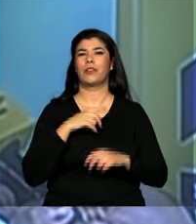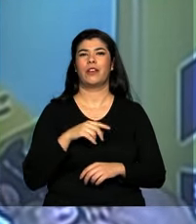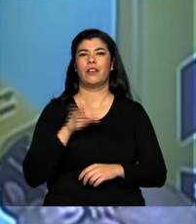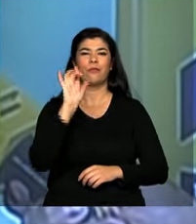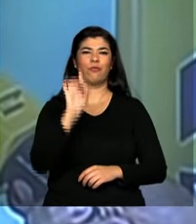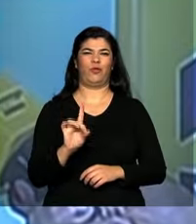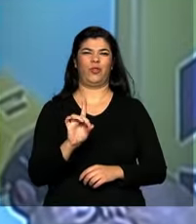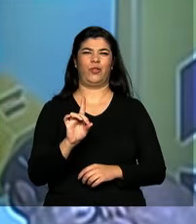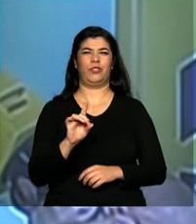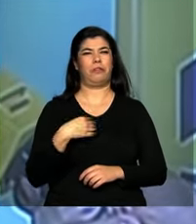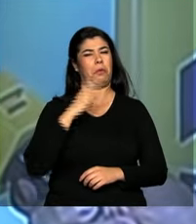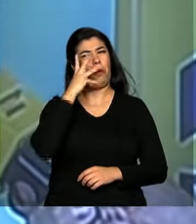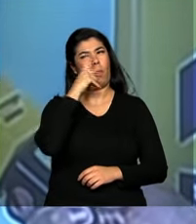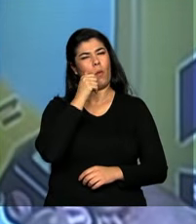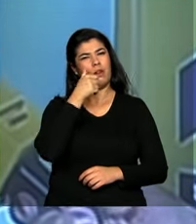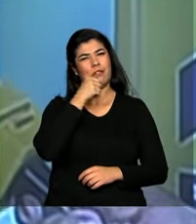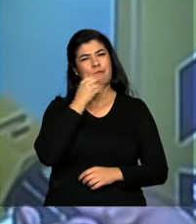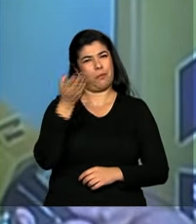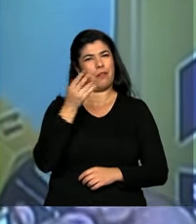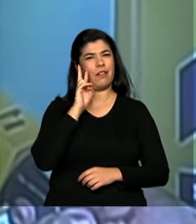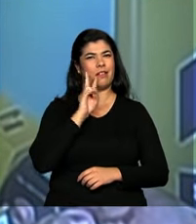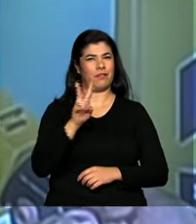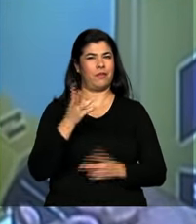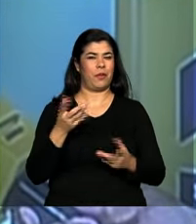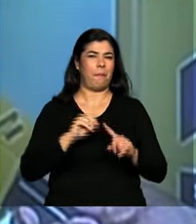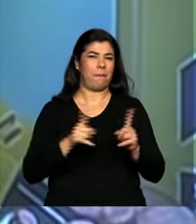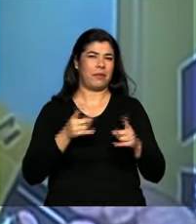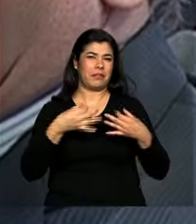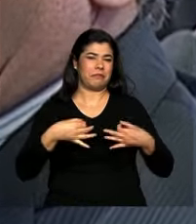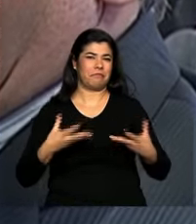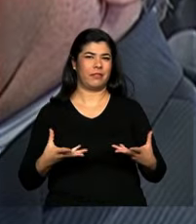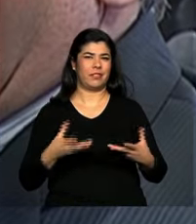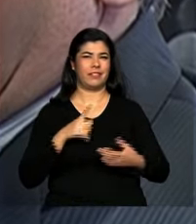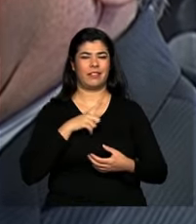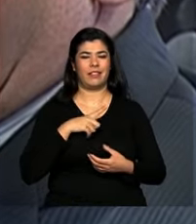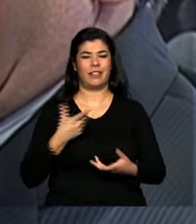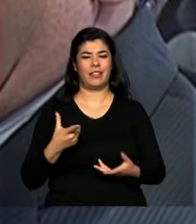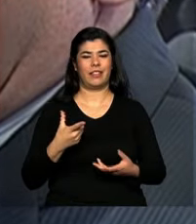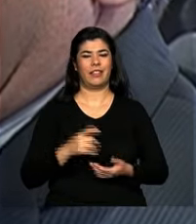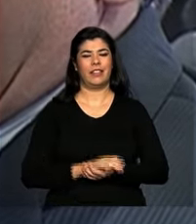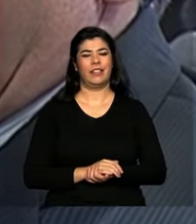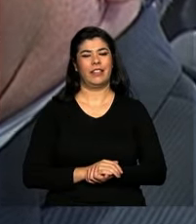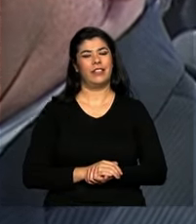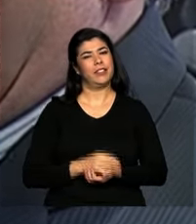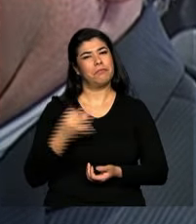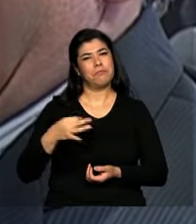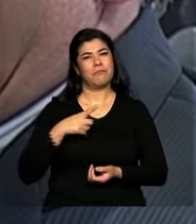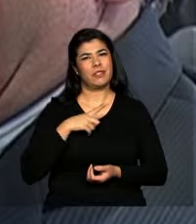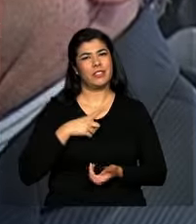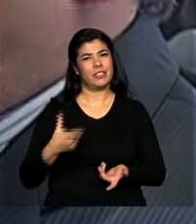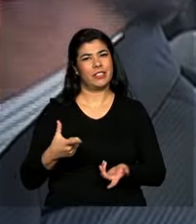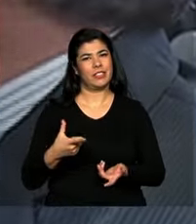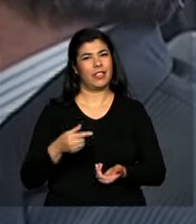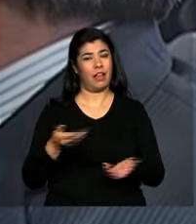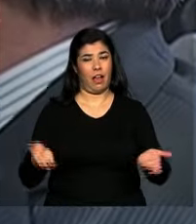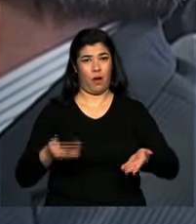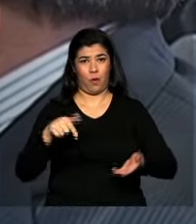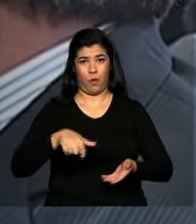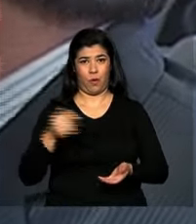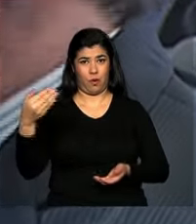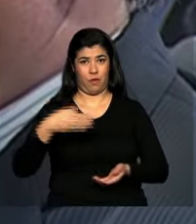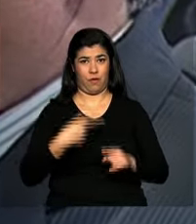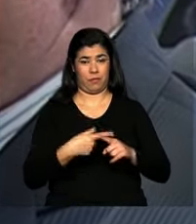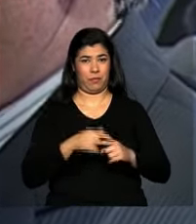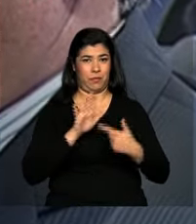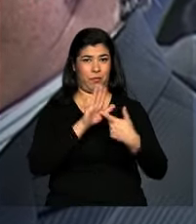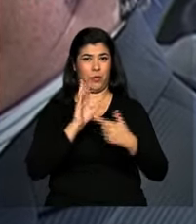é tão bonito quanto aquela, mas certamente, né? Mas certamente ele não está aqui pela